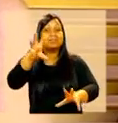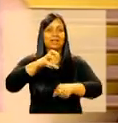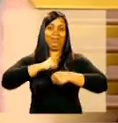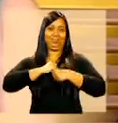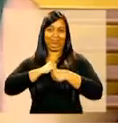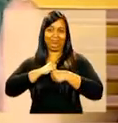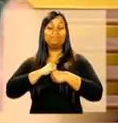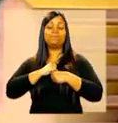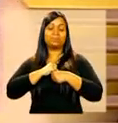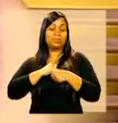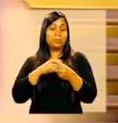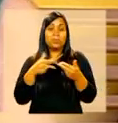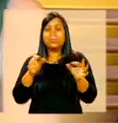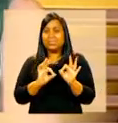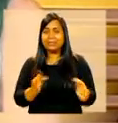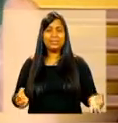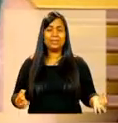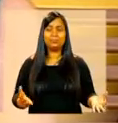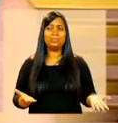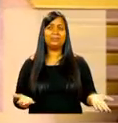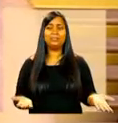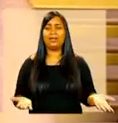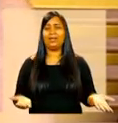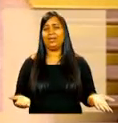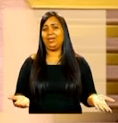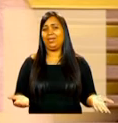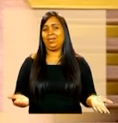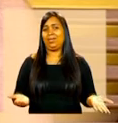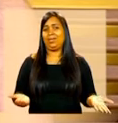repente uma coisa mínima, sabe?